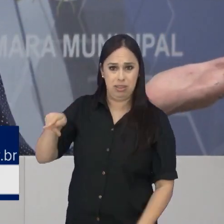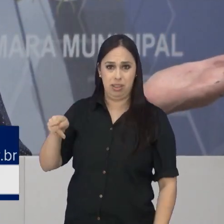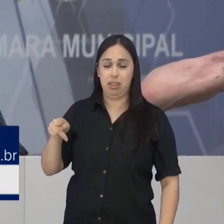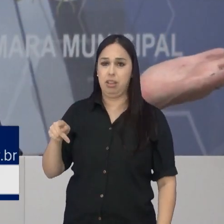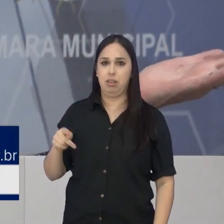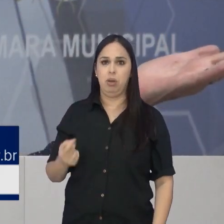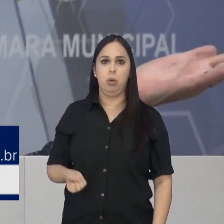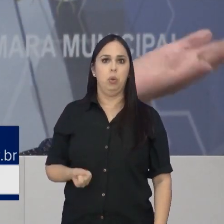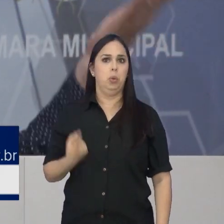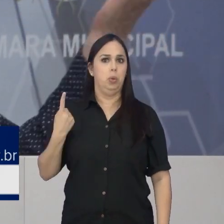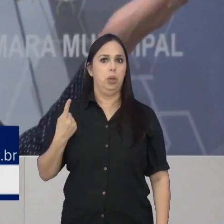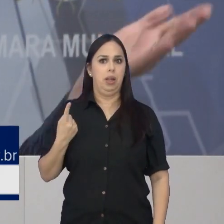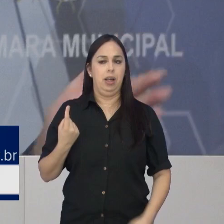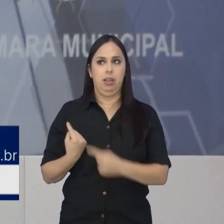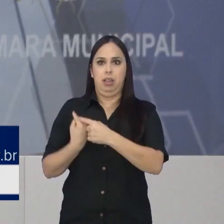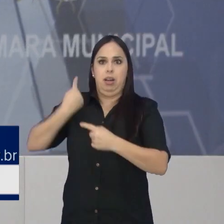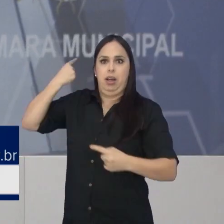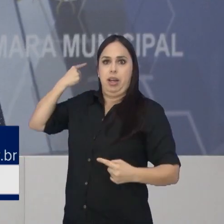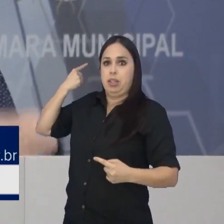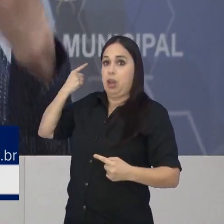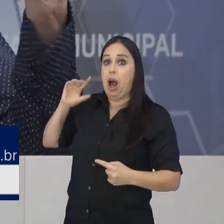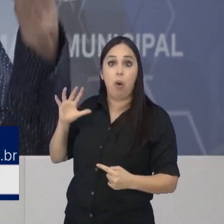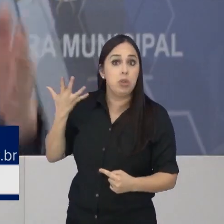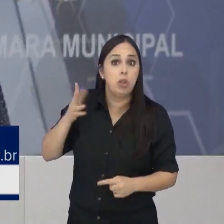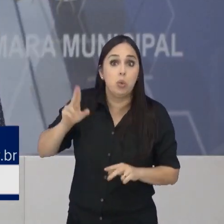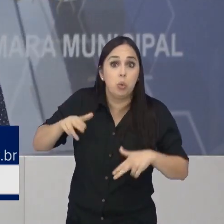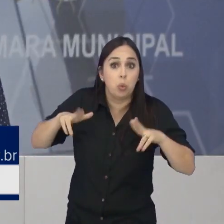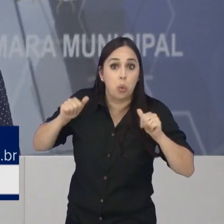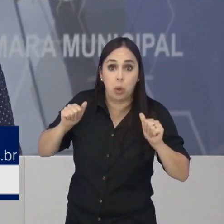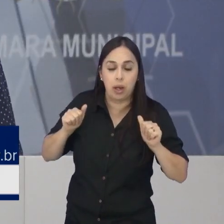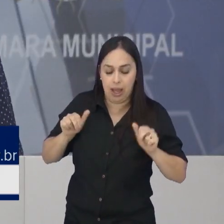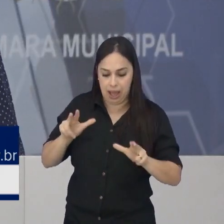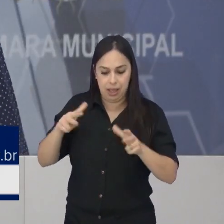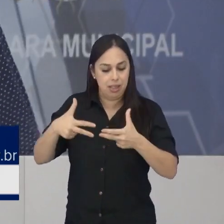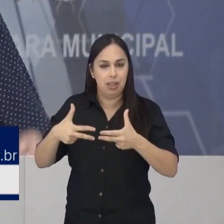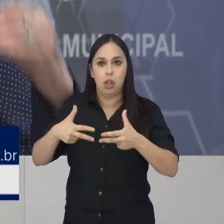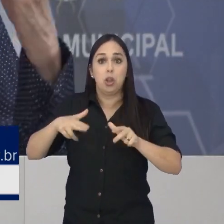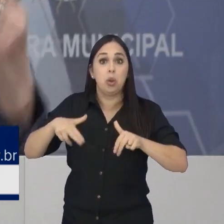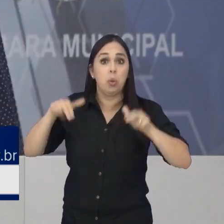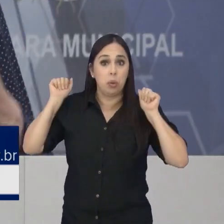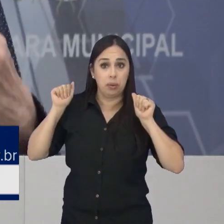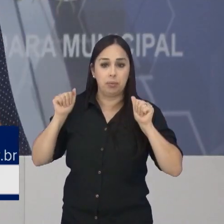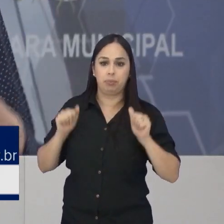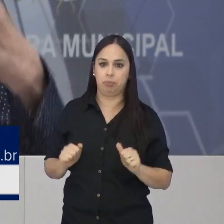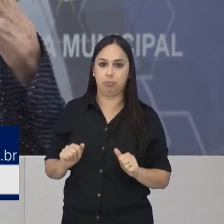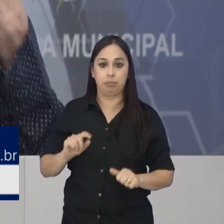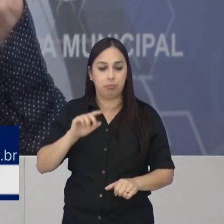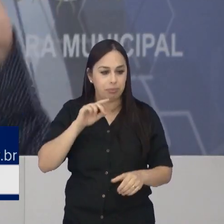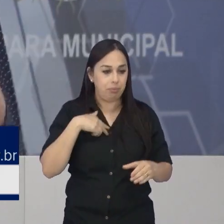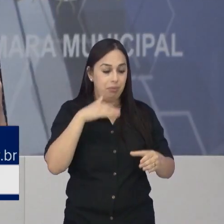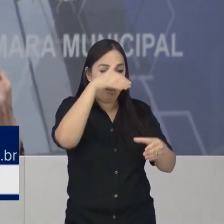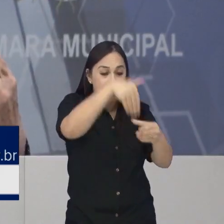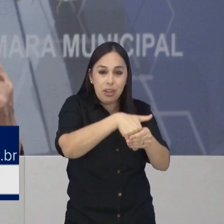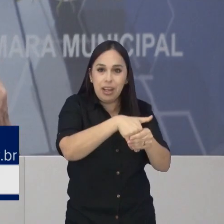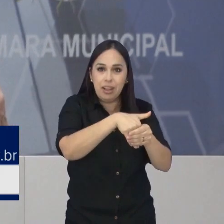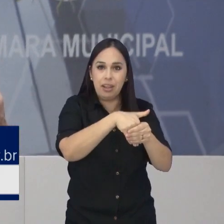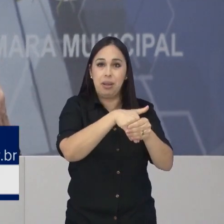acontecer isso na história dessa cidade, dessa Câmara Municipal. Nós estamos votando para